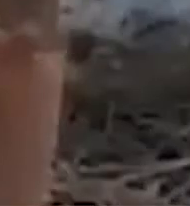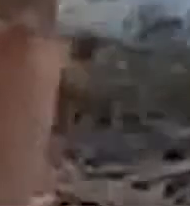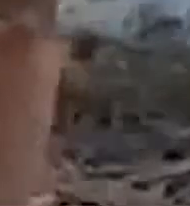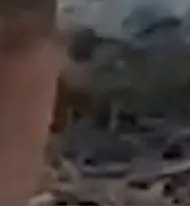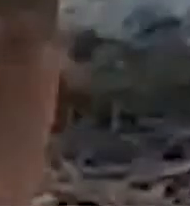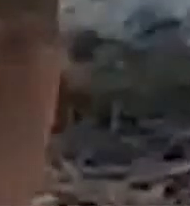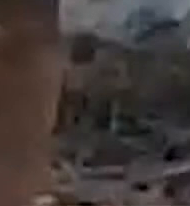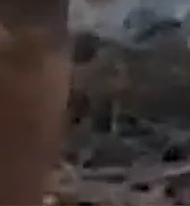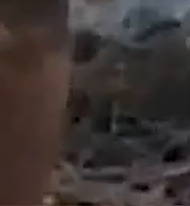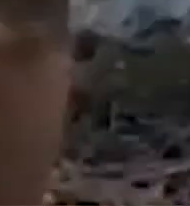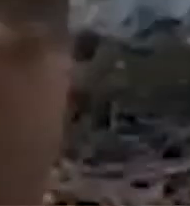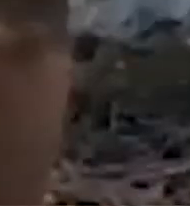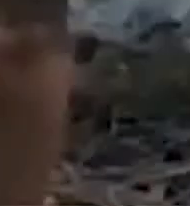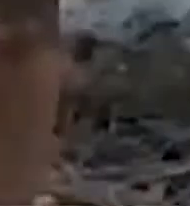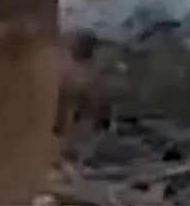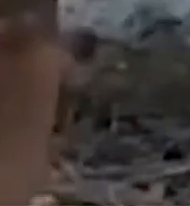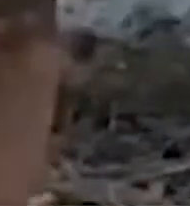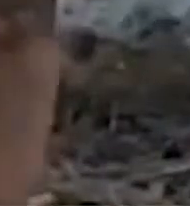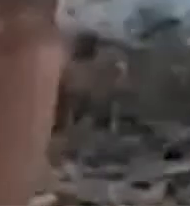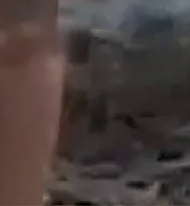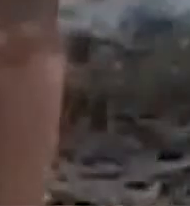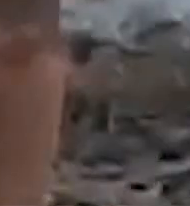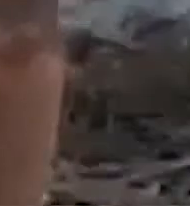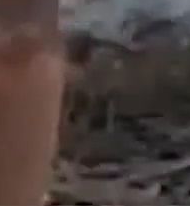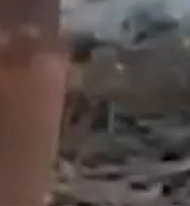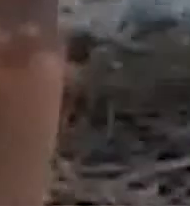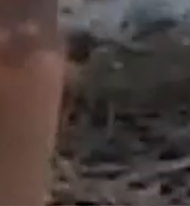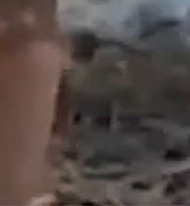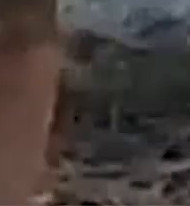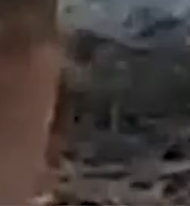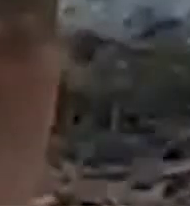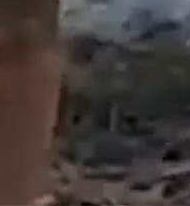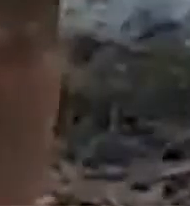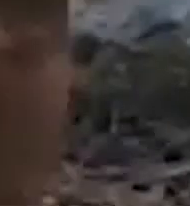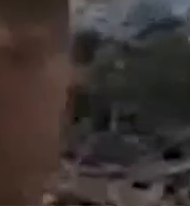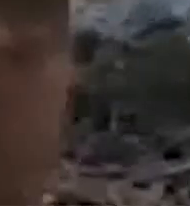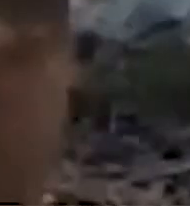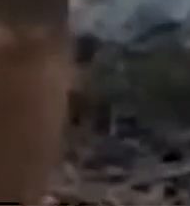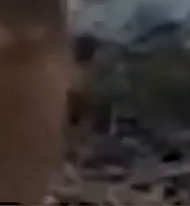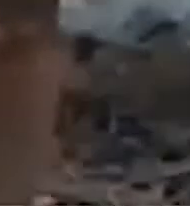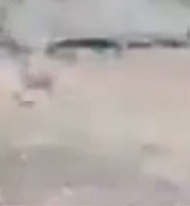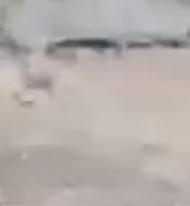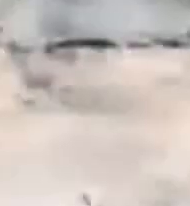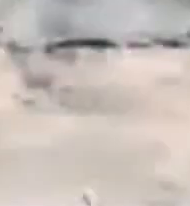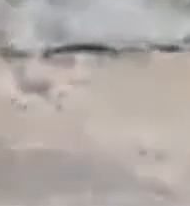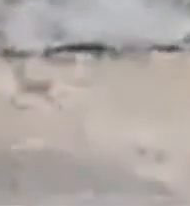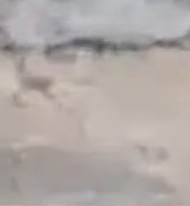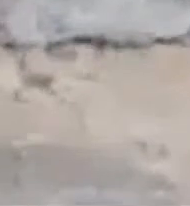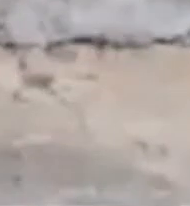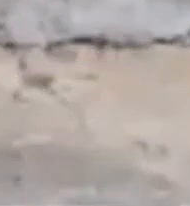como pode ser uma prego desta semana eu vou catar